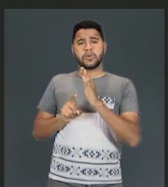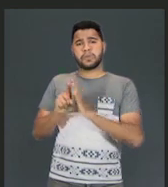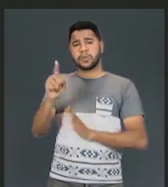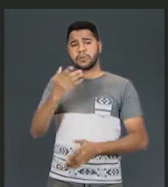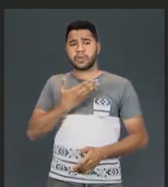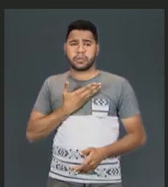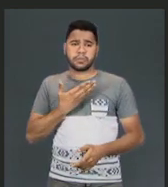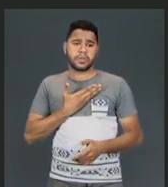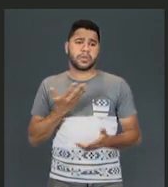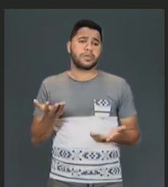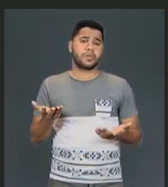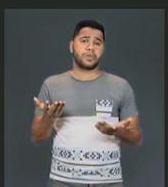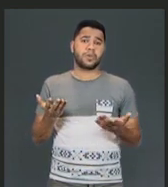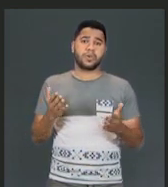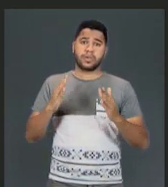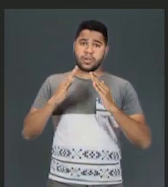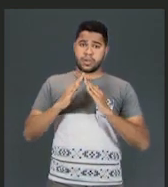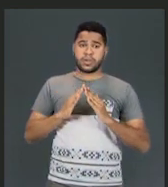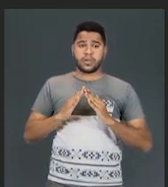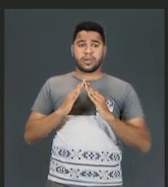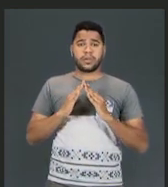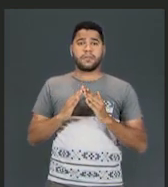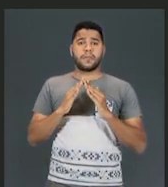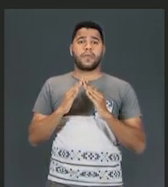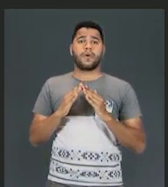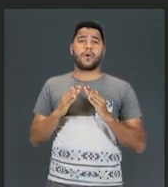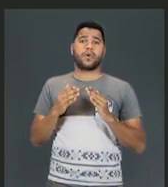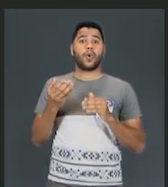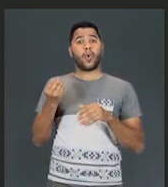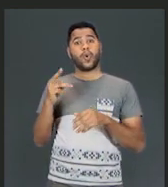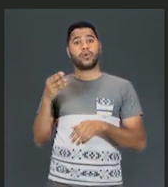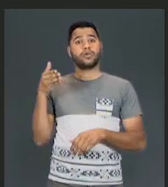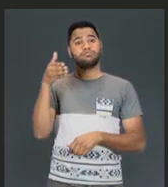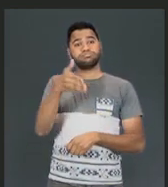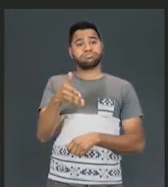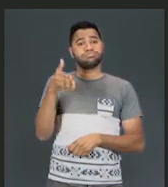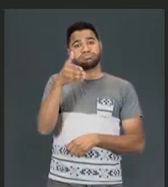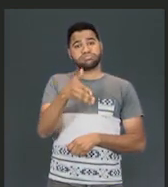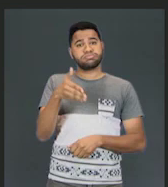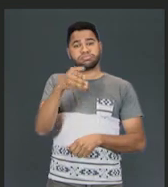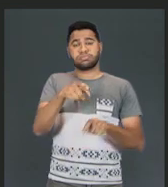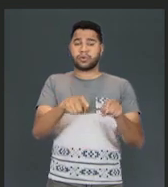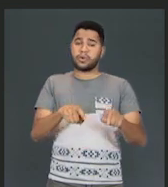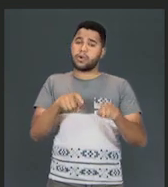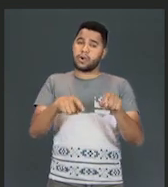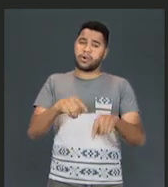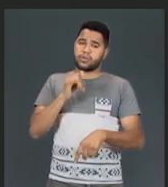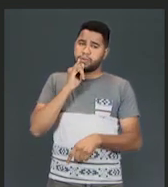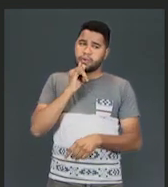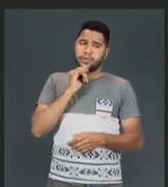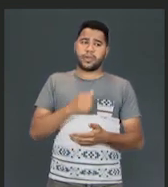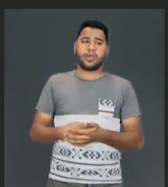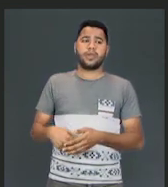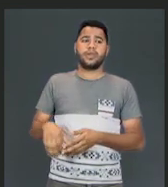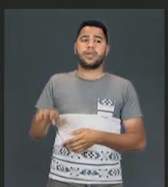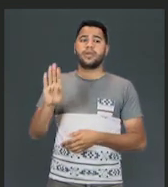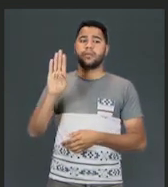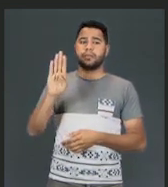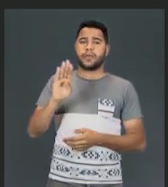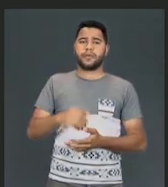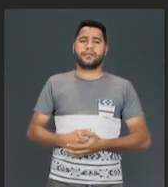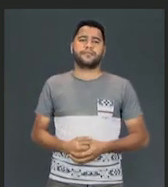amigos que estão indo mais com mais frequência numa roça etc O outro quem